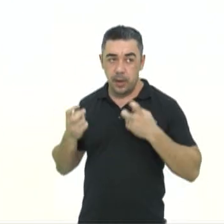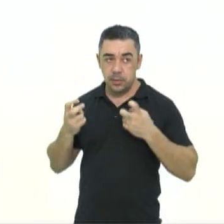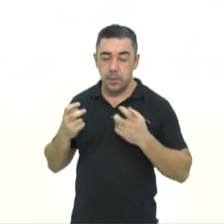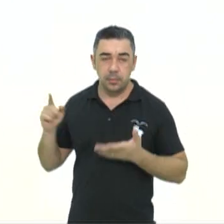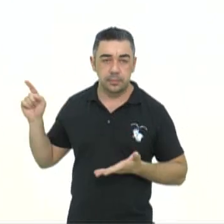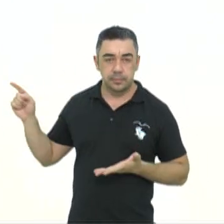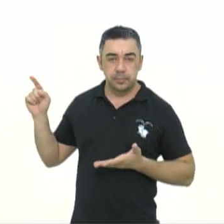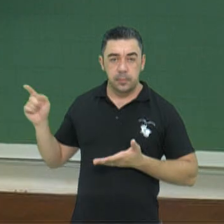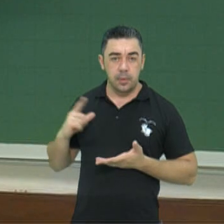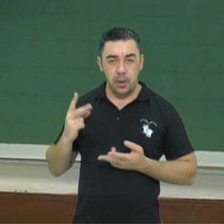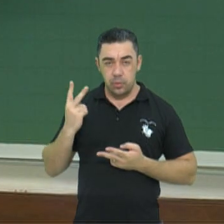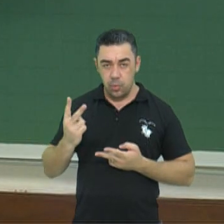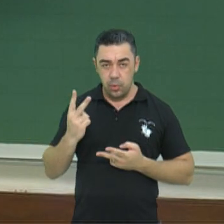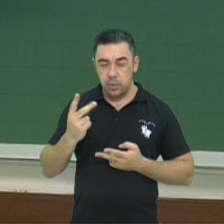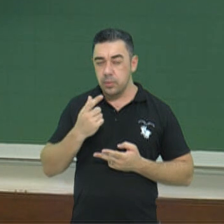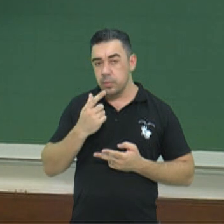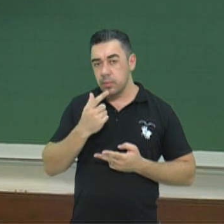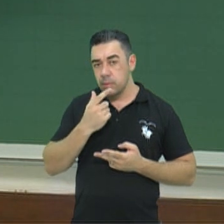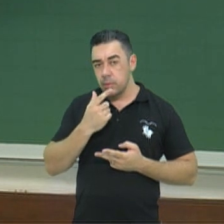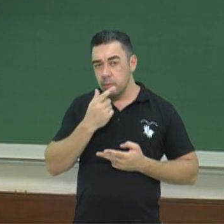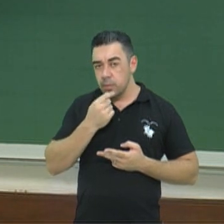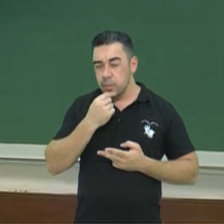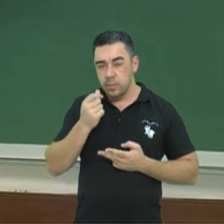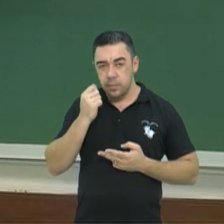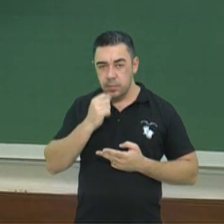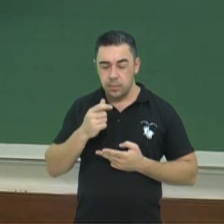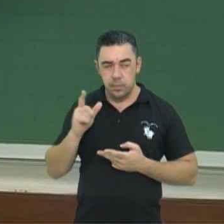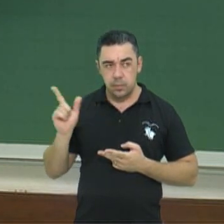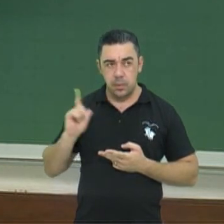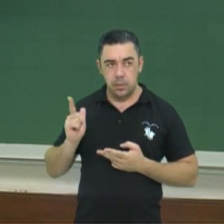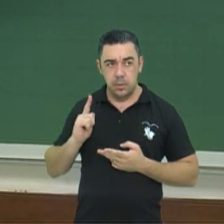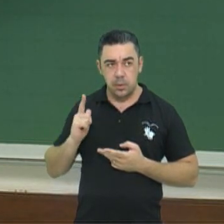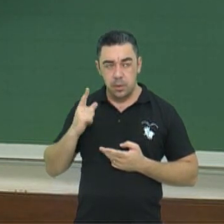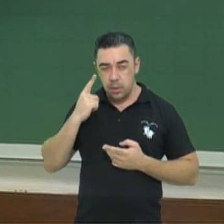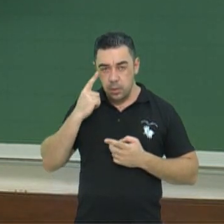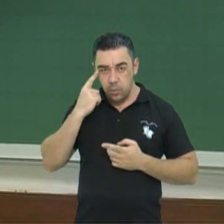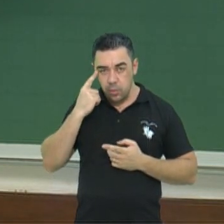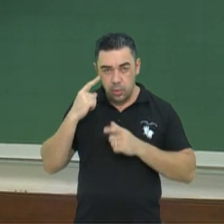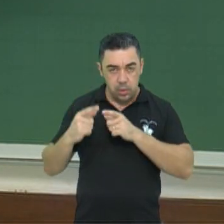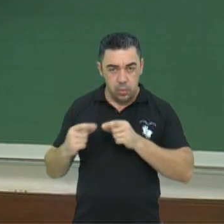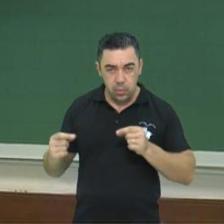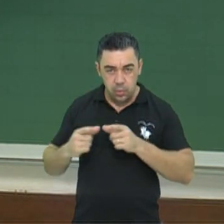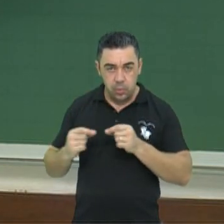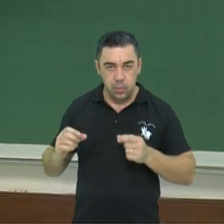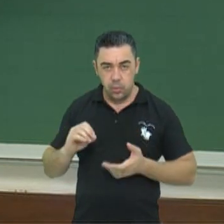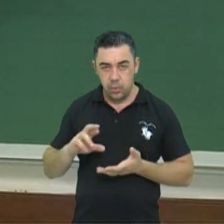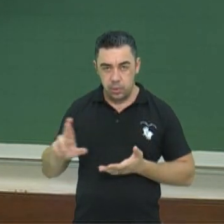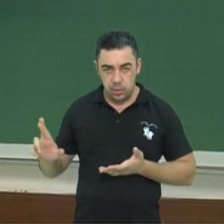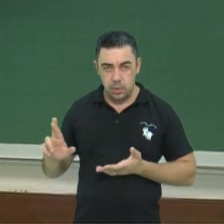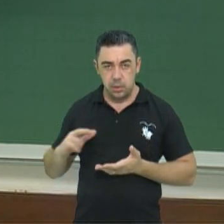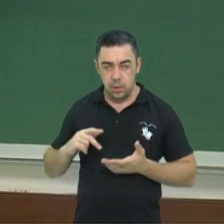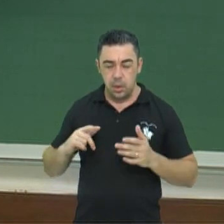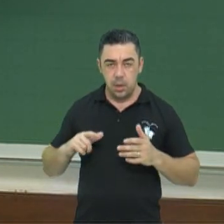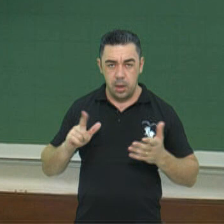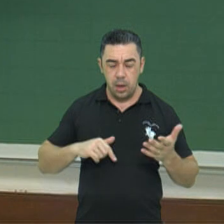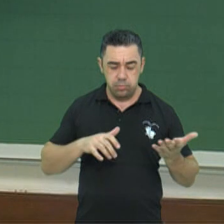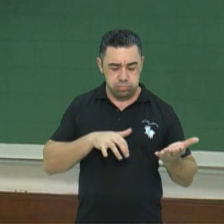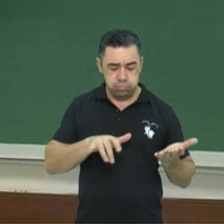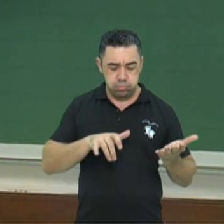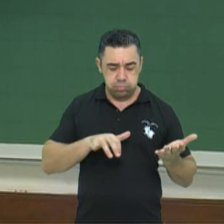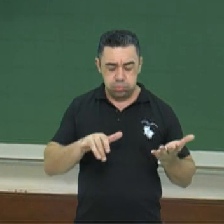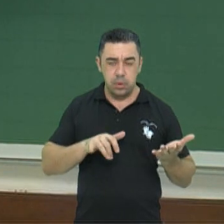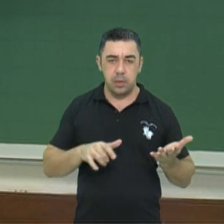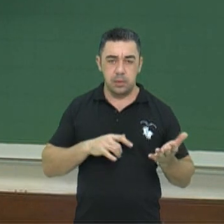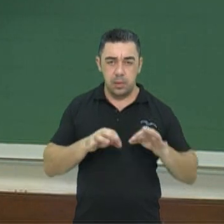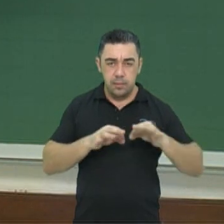que tem dois músicos tocando instrumentos orientais aqui, né, com kimono, instrumentos bem diferentes, eu acredito que os dois de